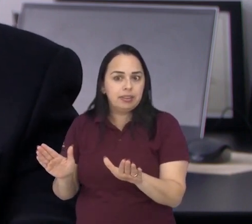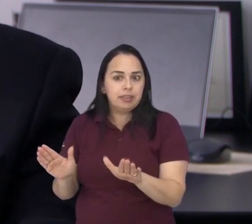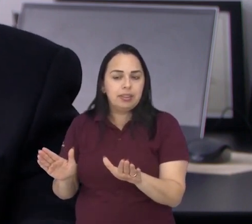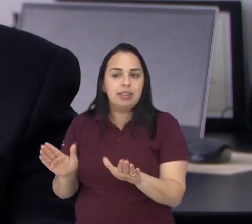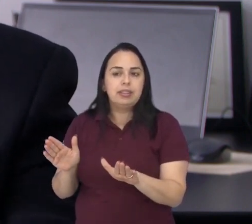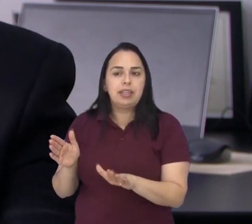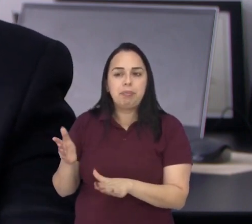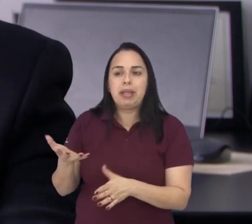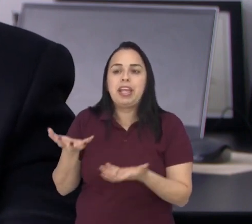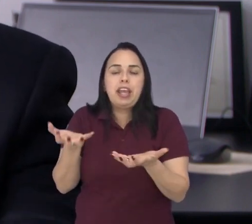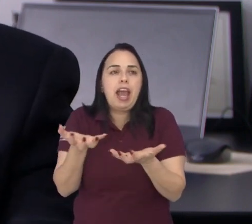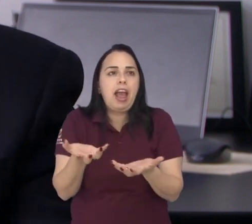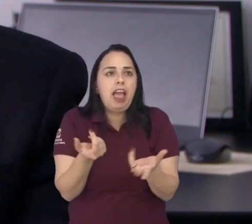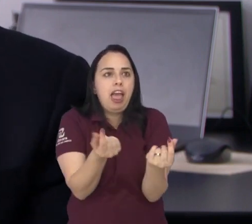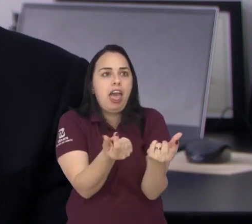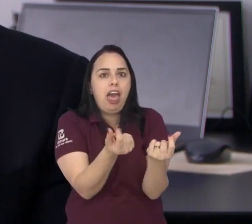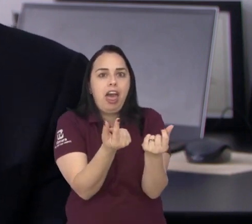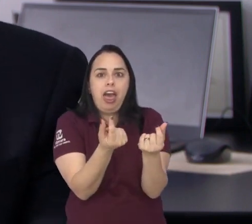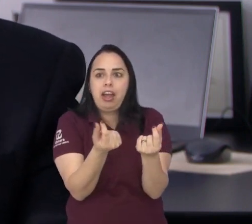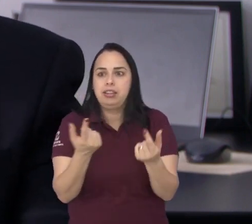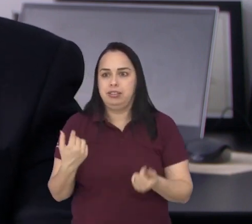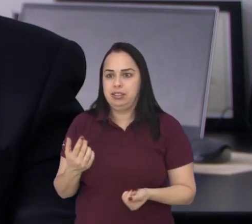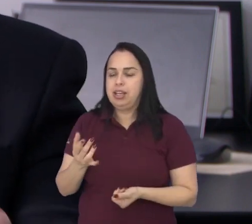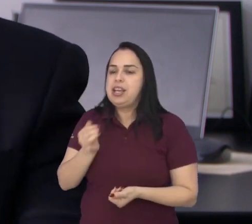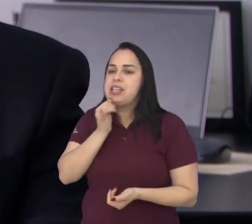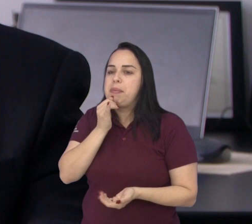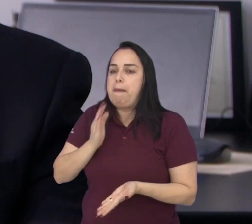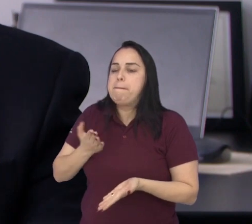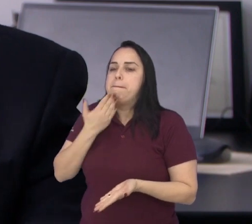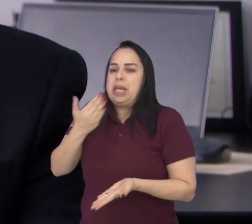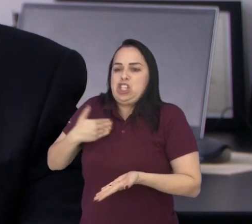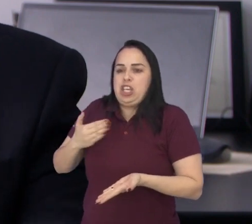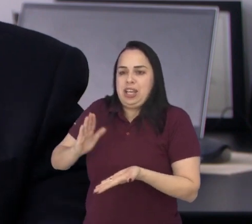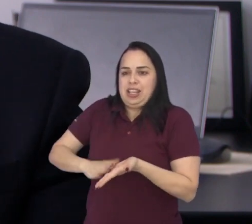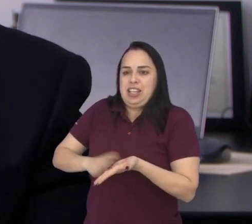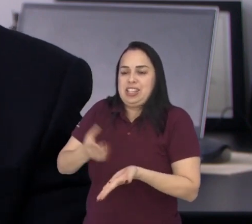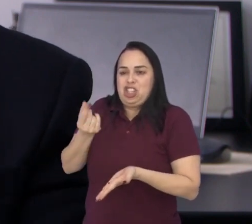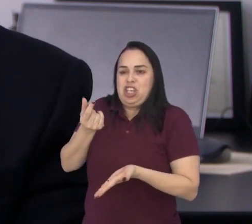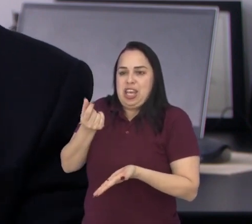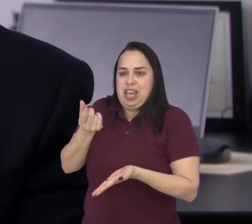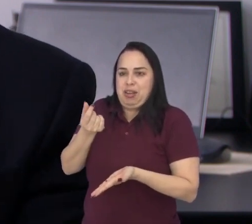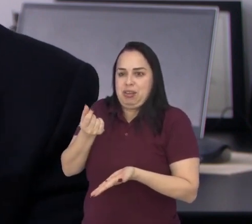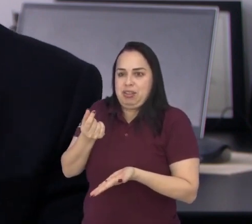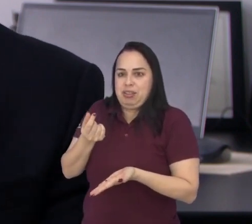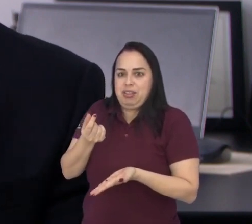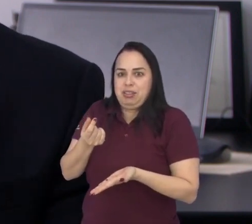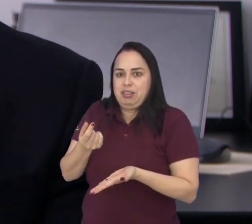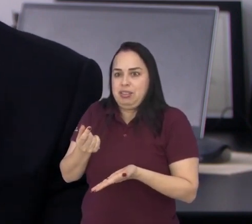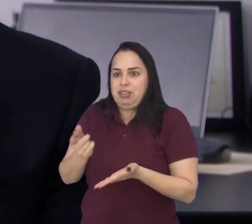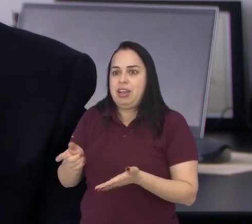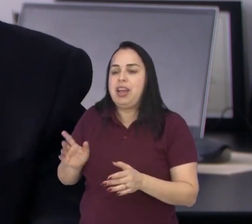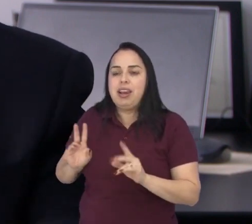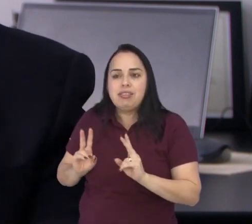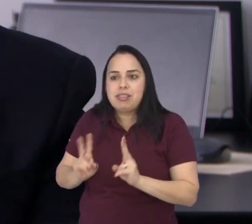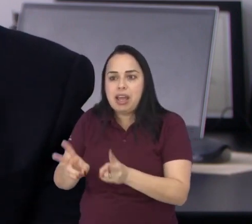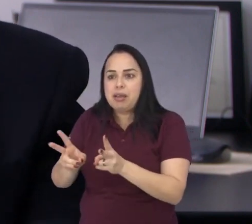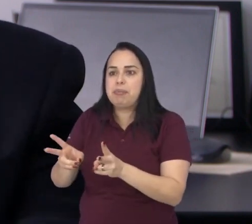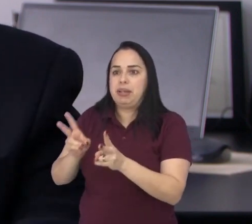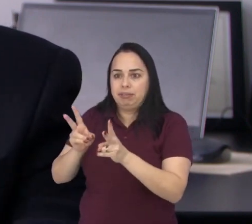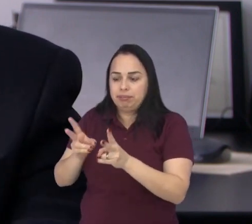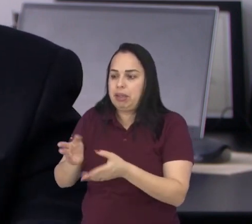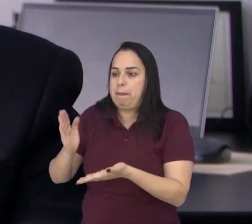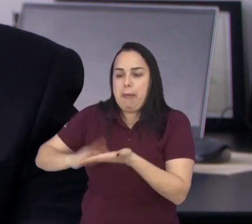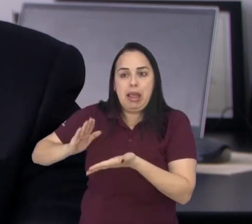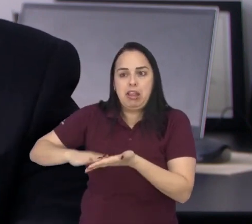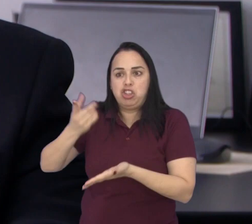sempre ávidas por dinheiro, por exemplo, querem o adiantamento da mesada, a mesada não dá para aquele tempo ali